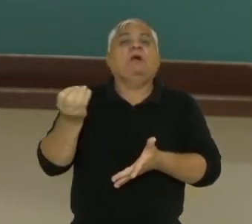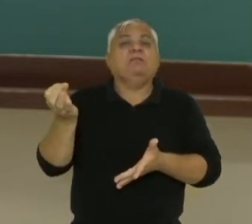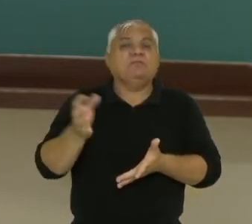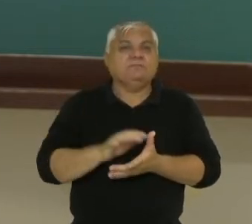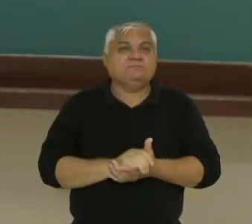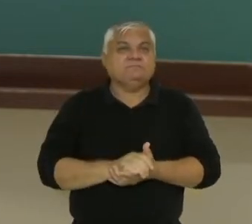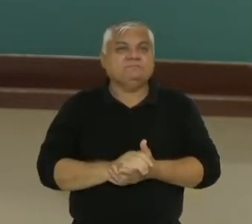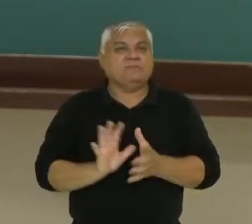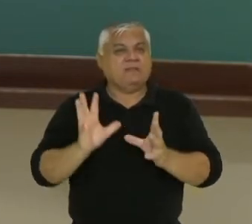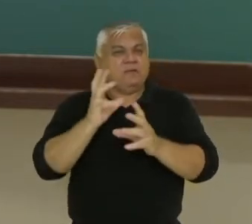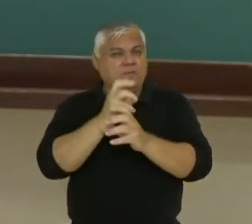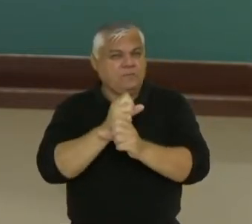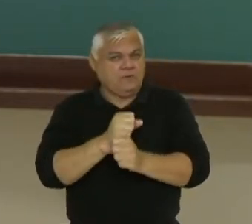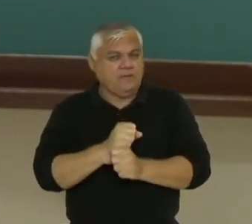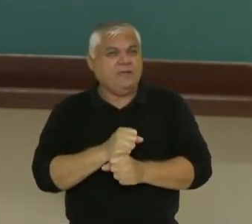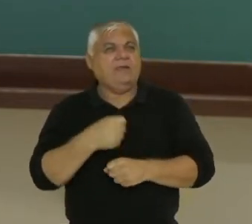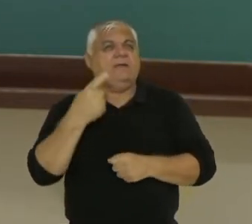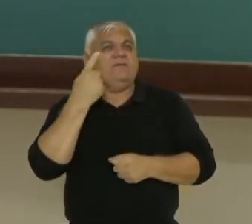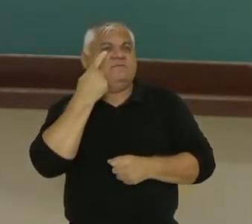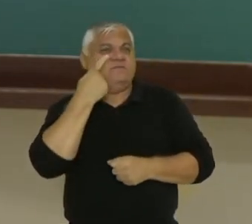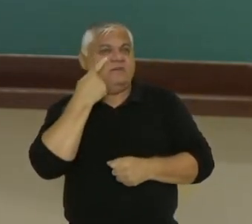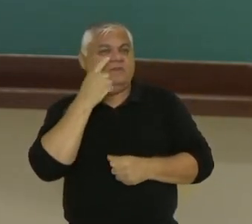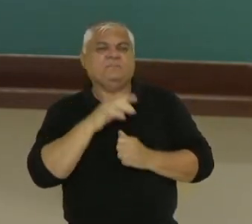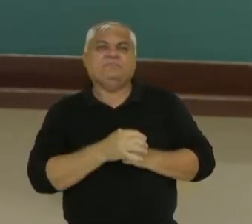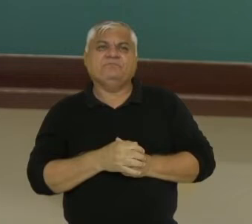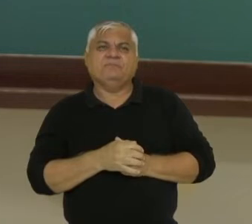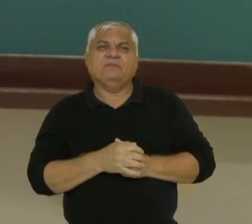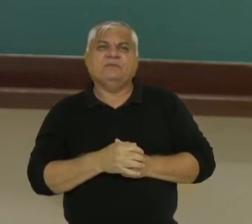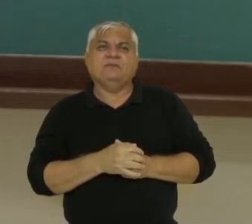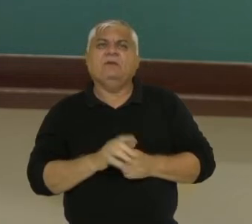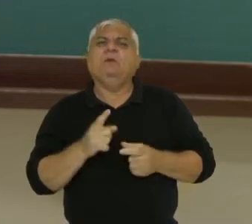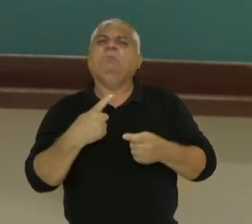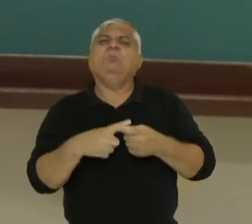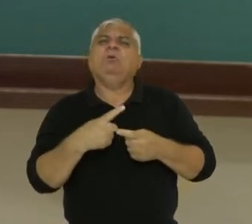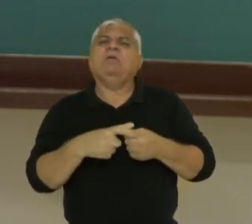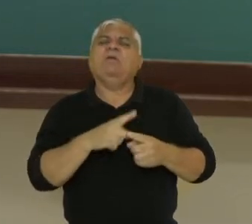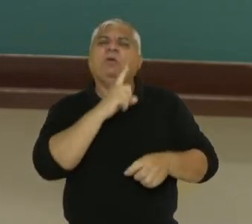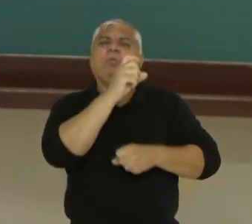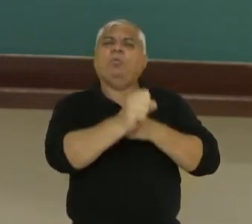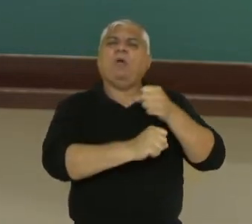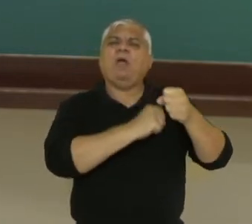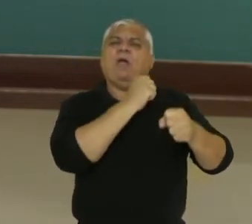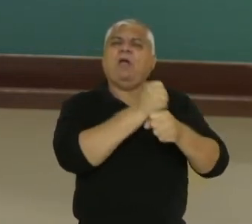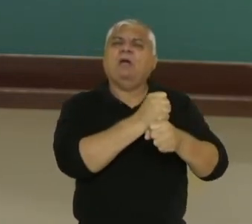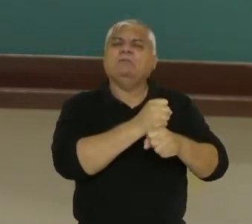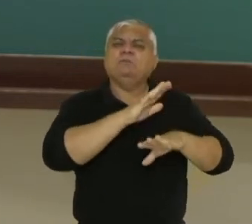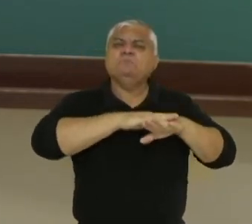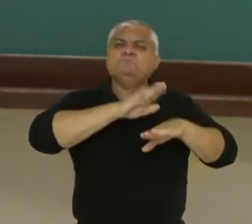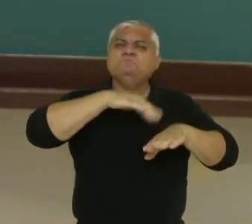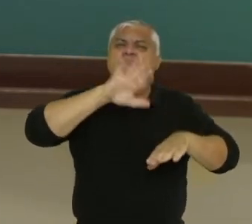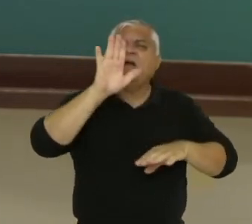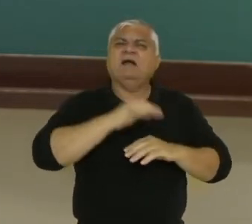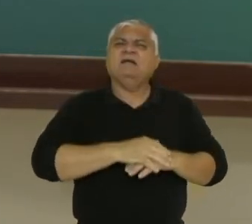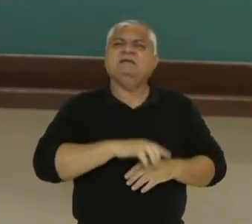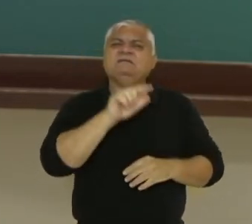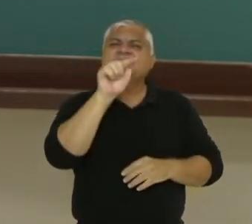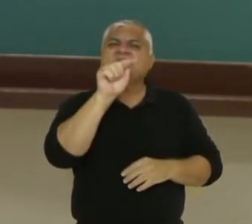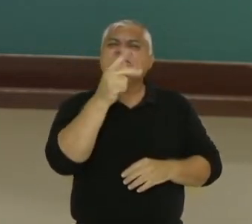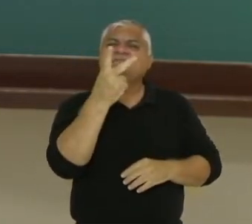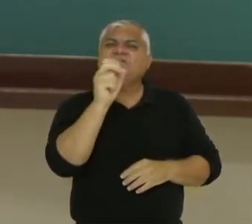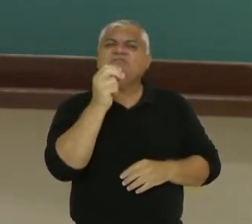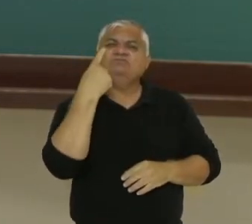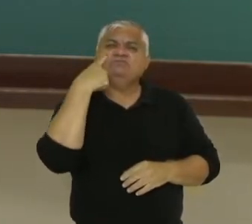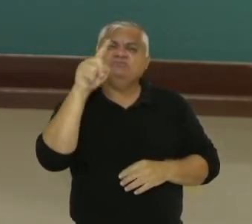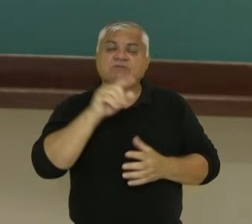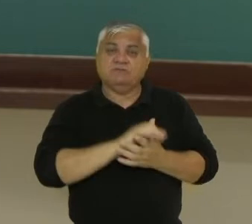eu calcular, primeiro o que eu vou ver? Por que não é os 720 dias é acima de 720 dias?